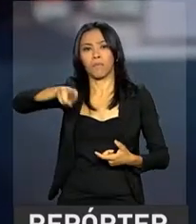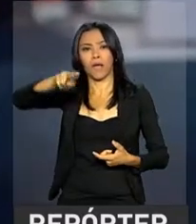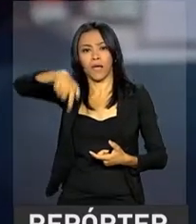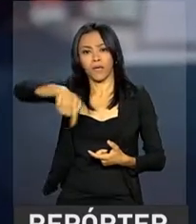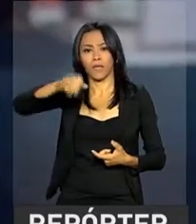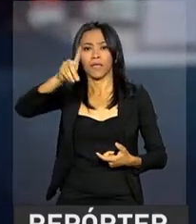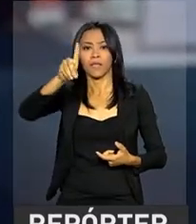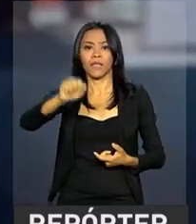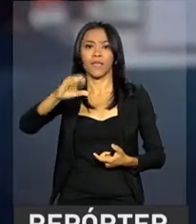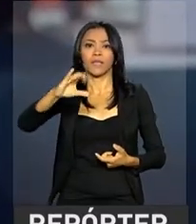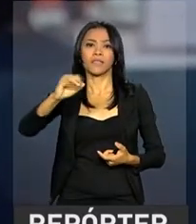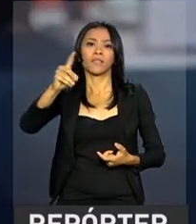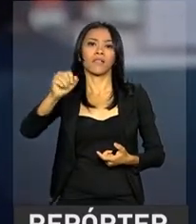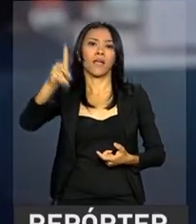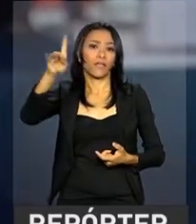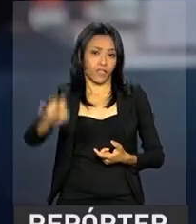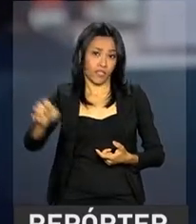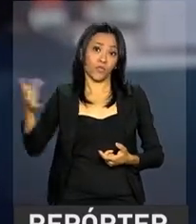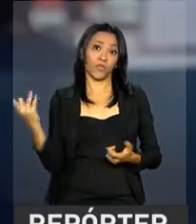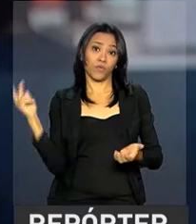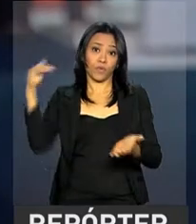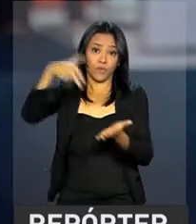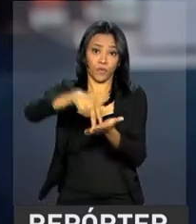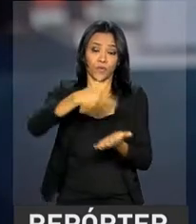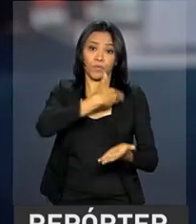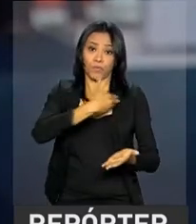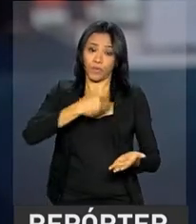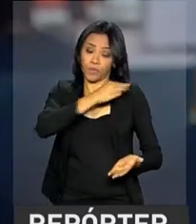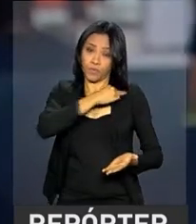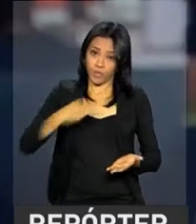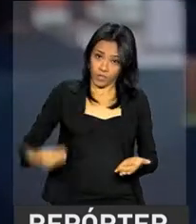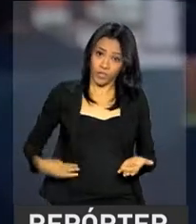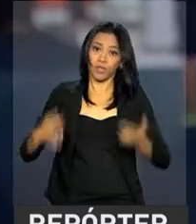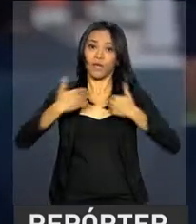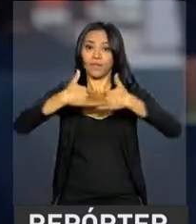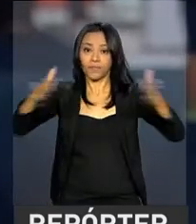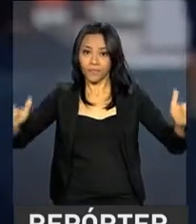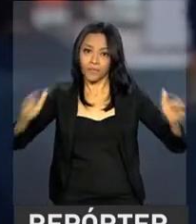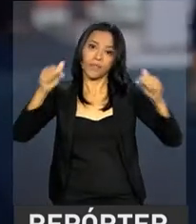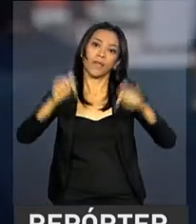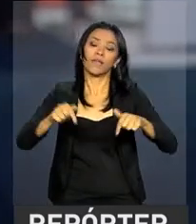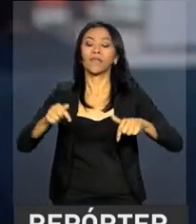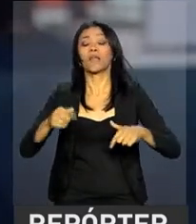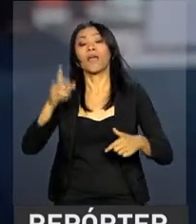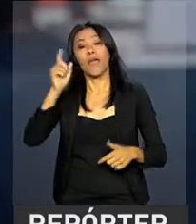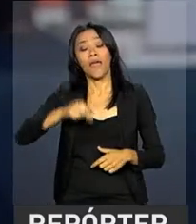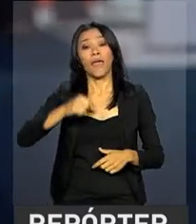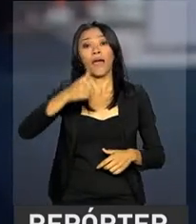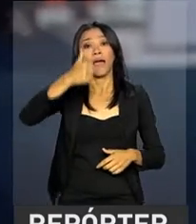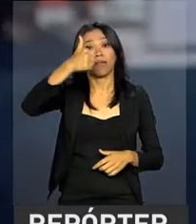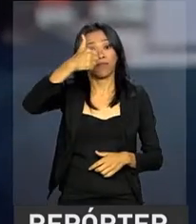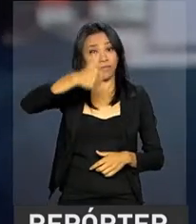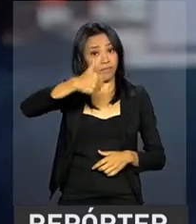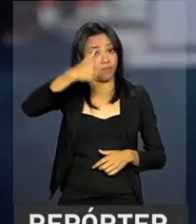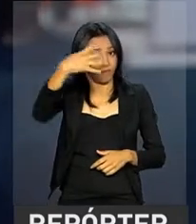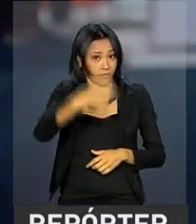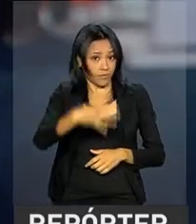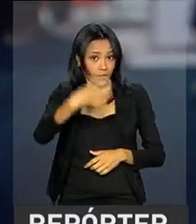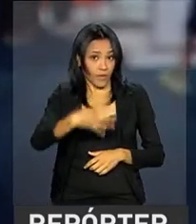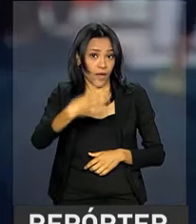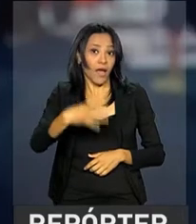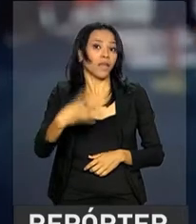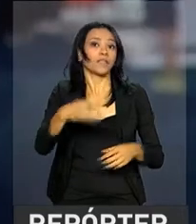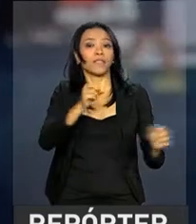Ciência, Tecnologia, Inovações e Comunicações, Gilberto Kassab. Essa é a 14ª edição da Semana Nacional de Ciência